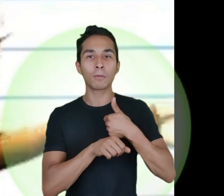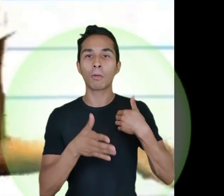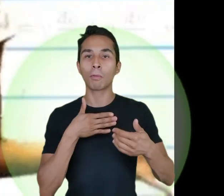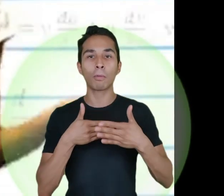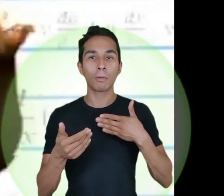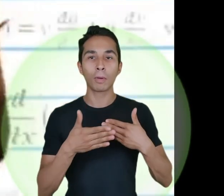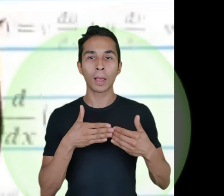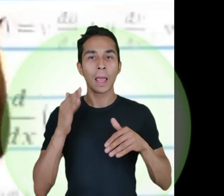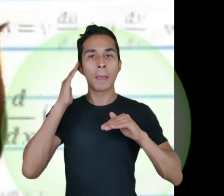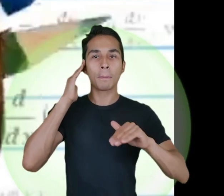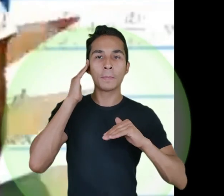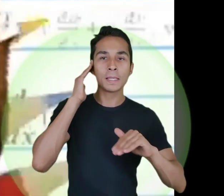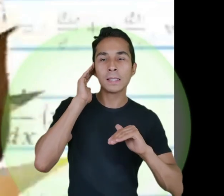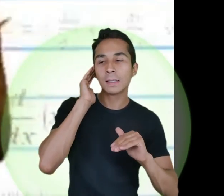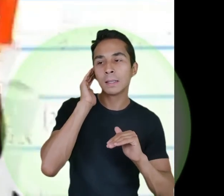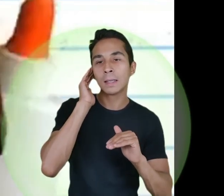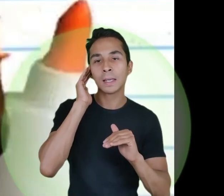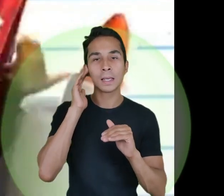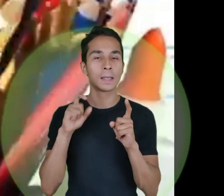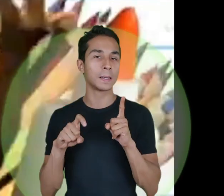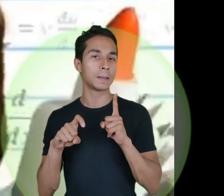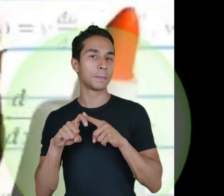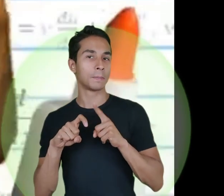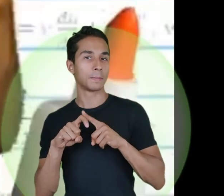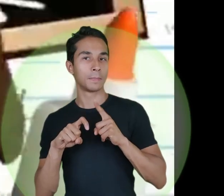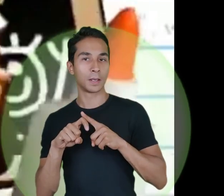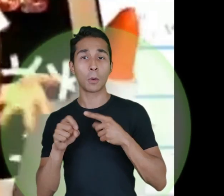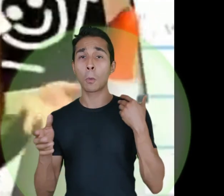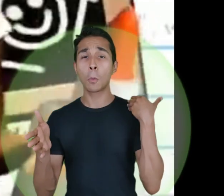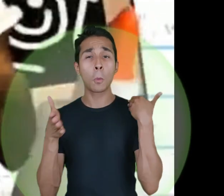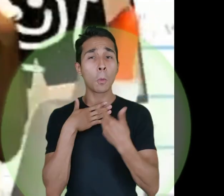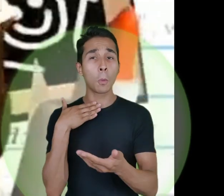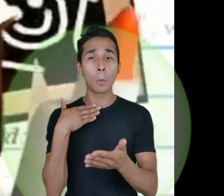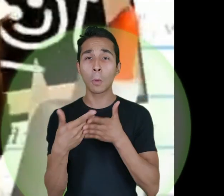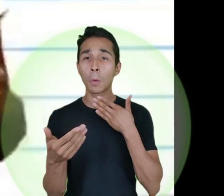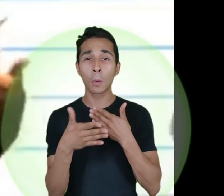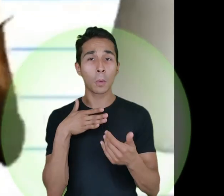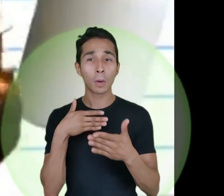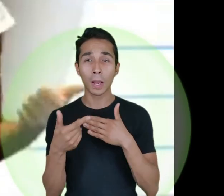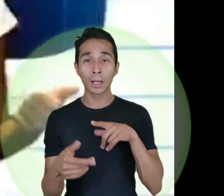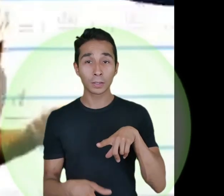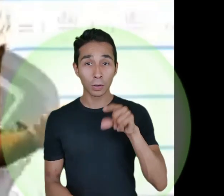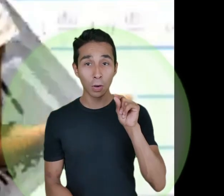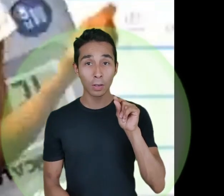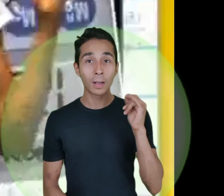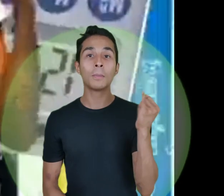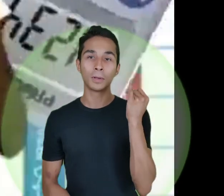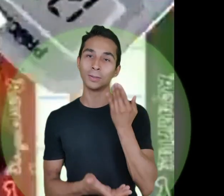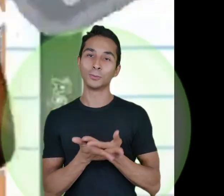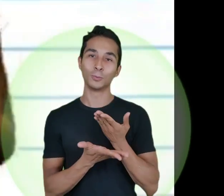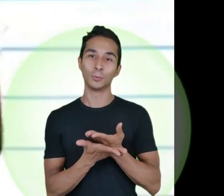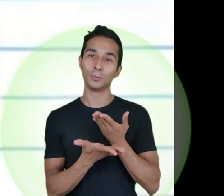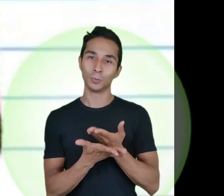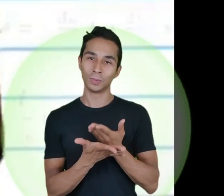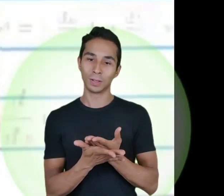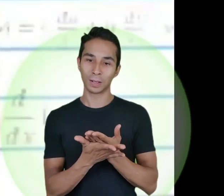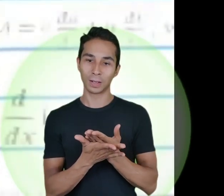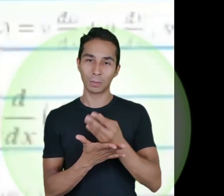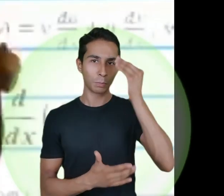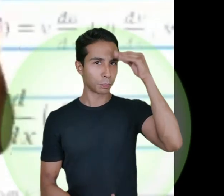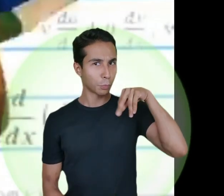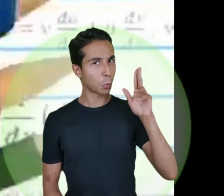a carreira, se vocês querem ser MC, se vocês querem ser médico, qualquer carreira que vocês escolham, é muito importante